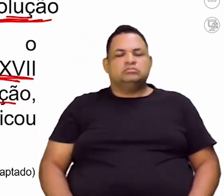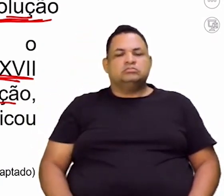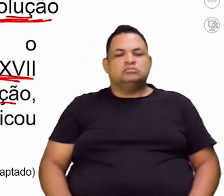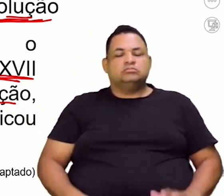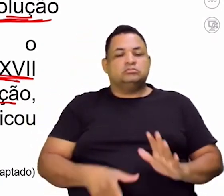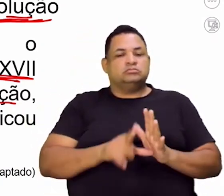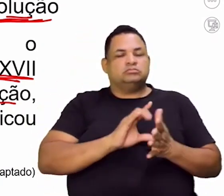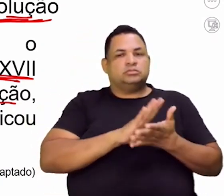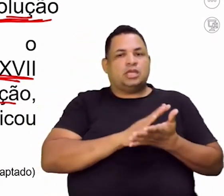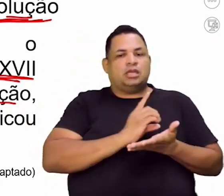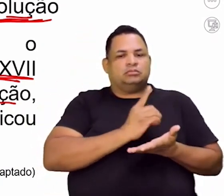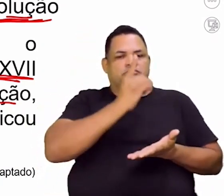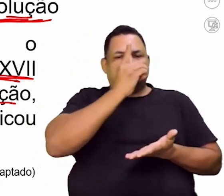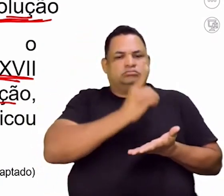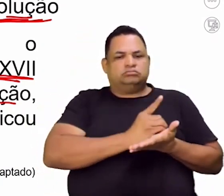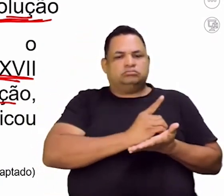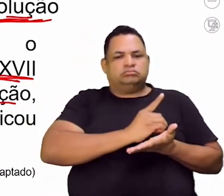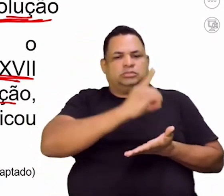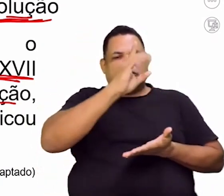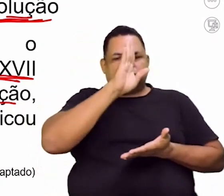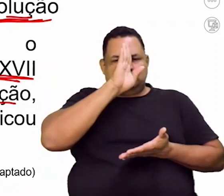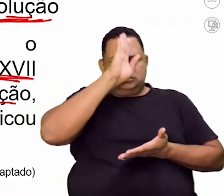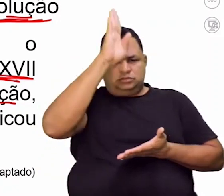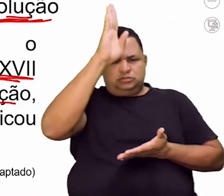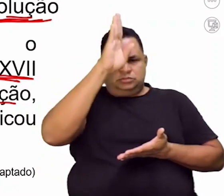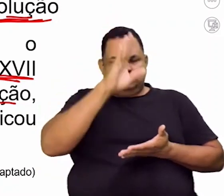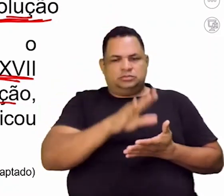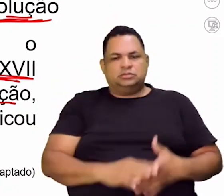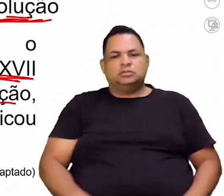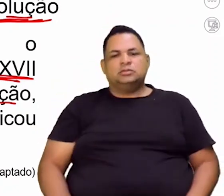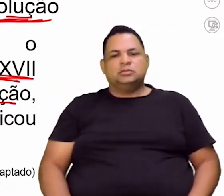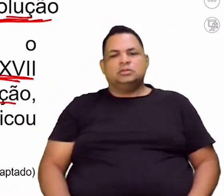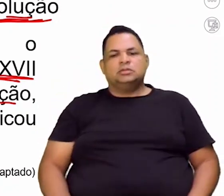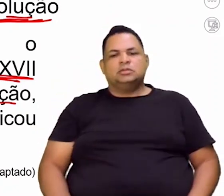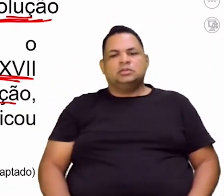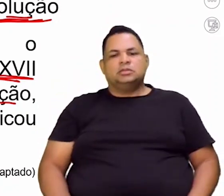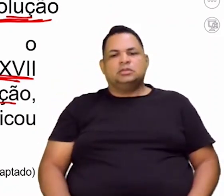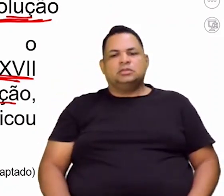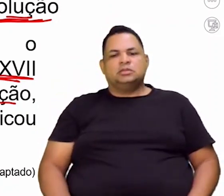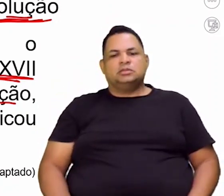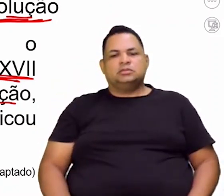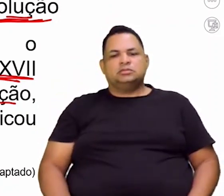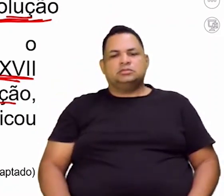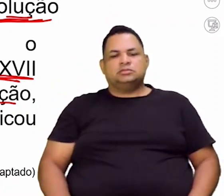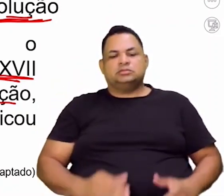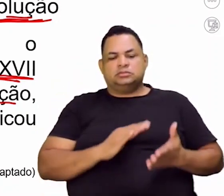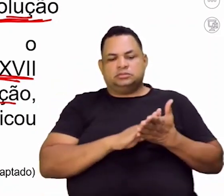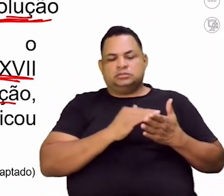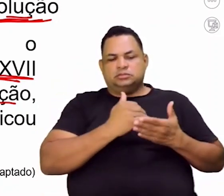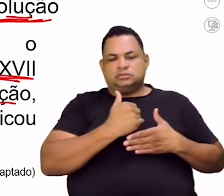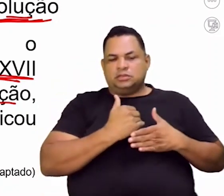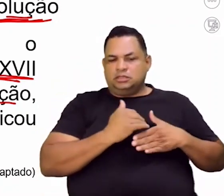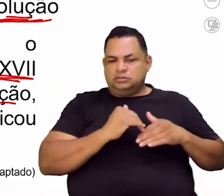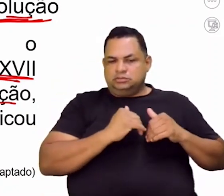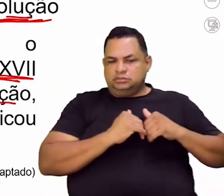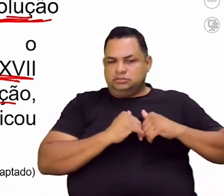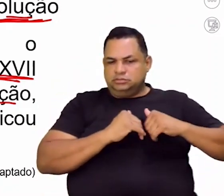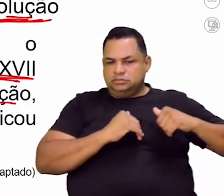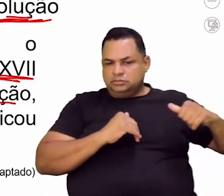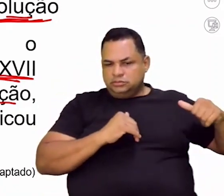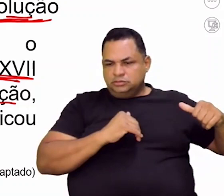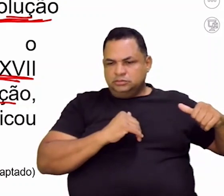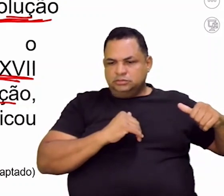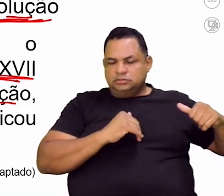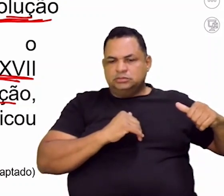no geral, e o homem. Veja bem, né? Tirou Deus ali do centro e colocou o ser humano.